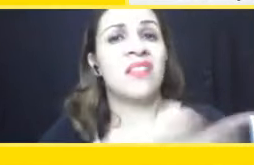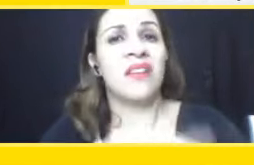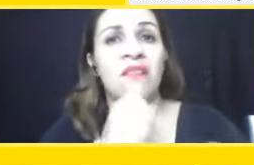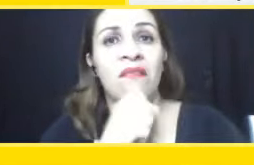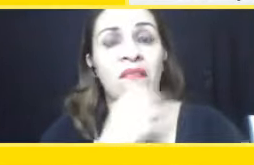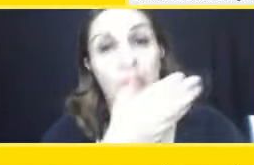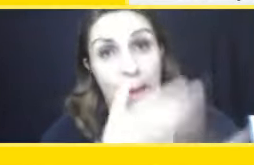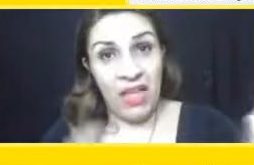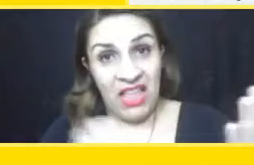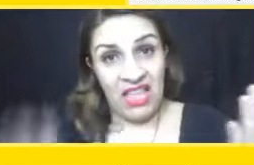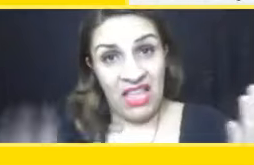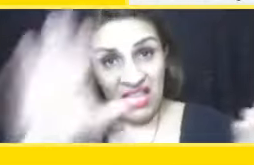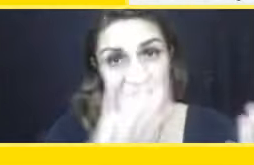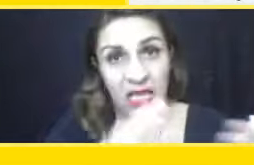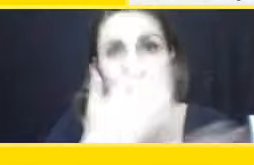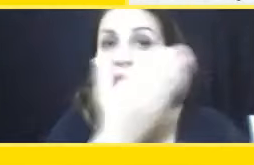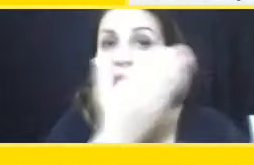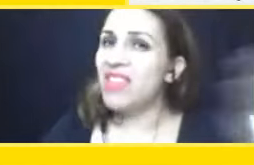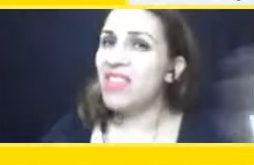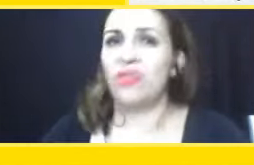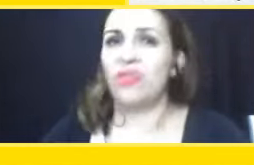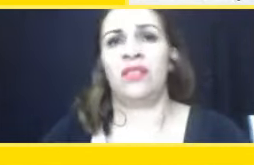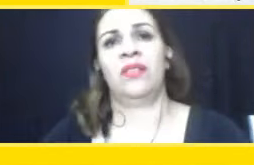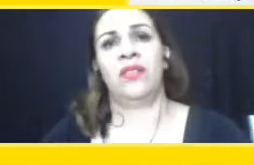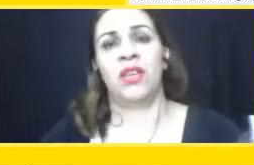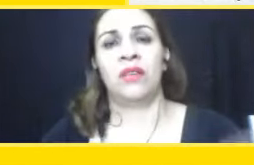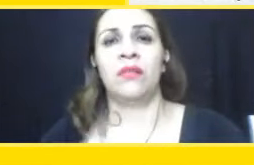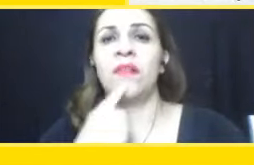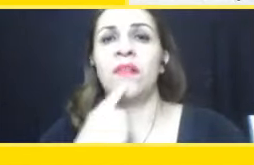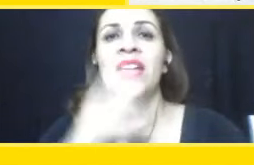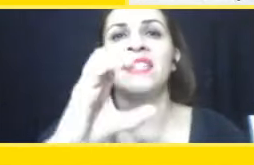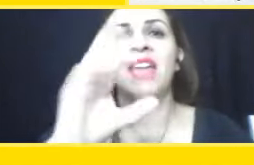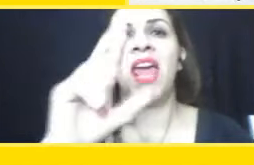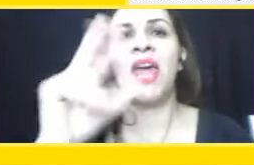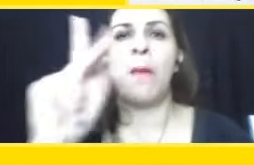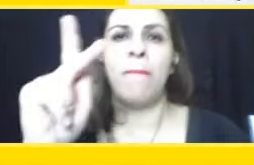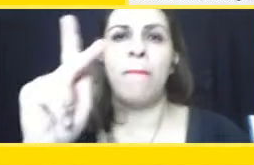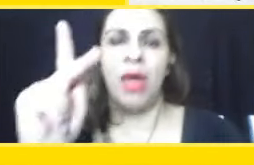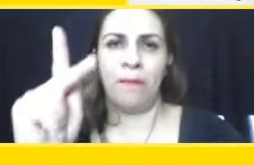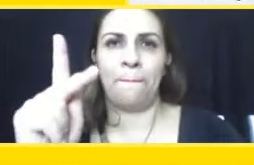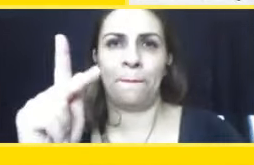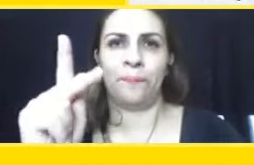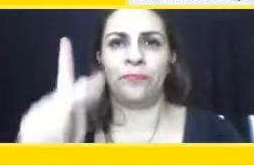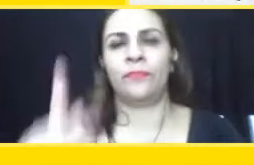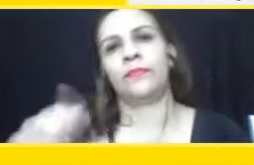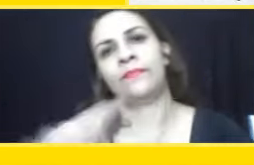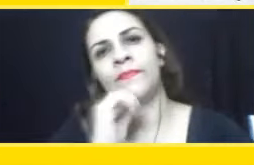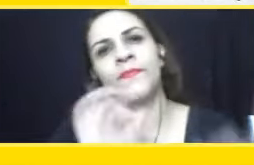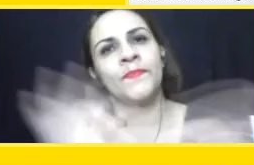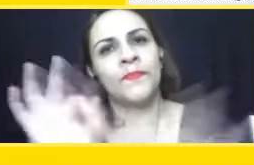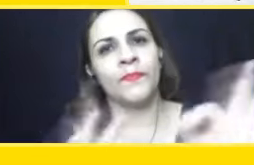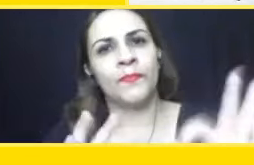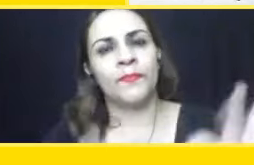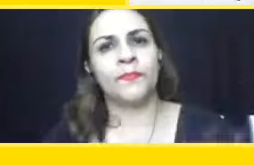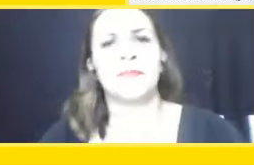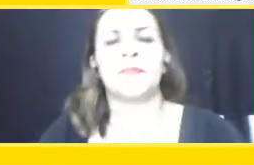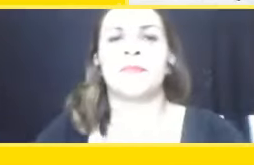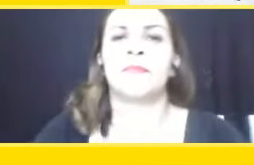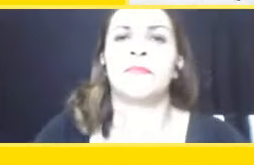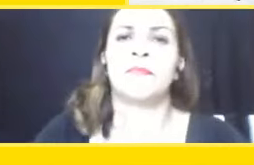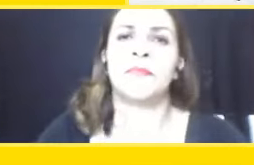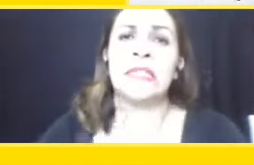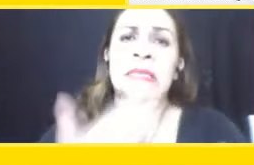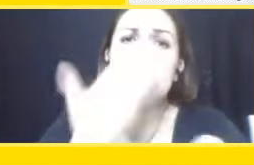os estados e os municípios perderiam o que a gente chama de CRP, que é o Certificado de Regularidade Previdenciária.